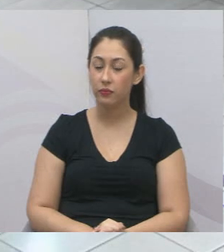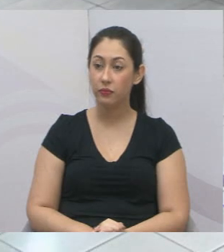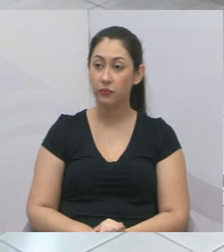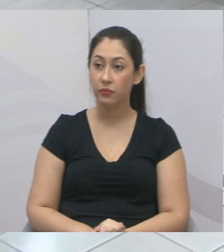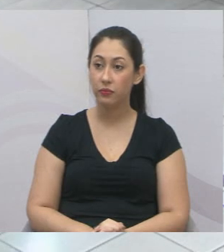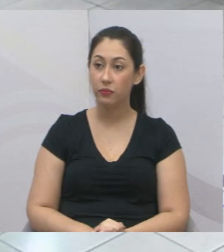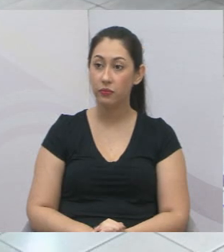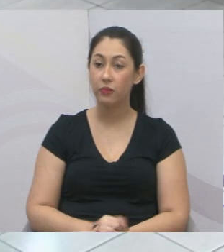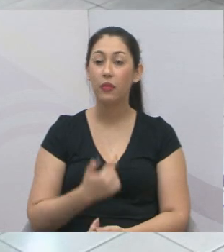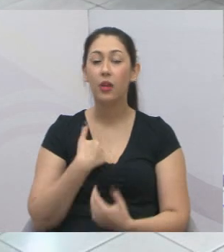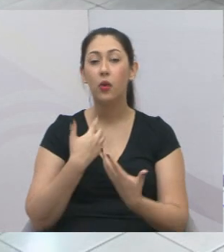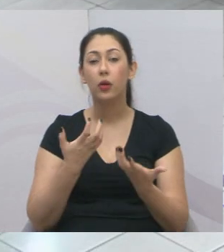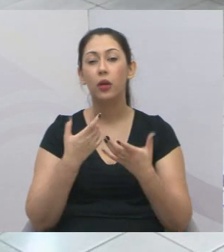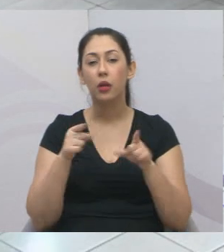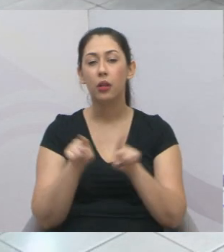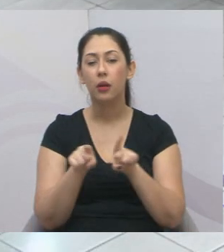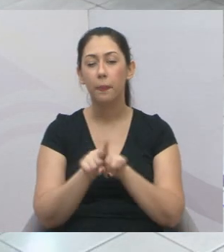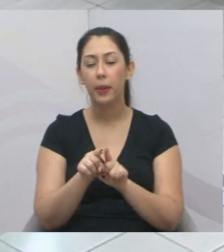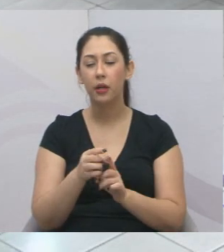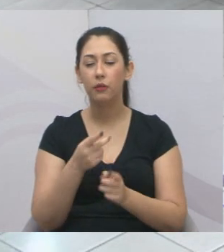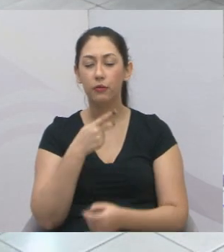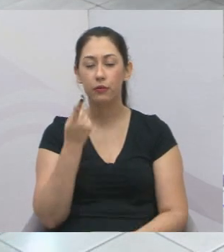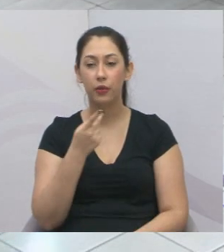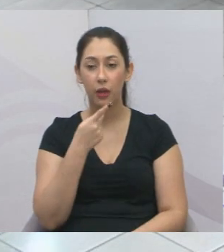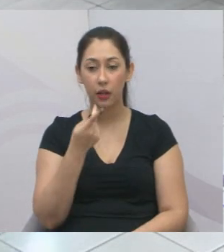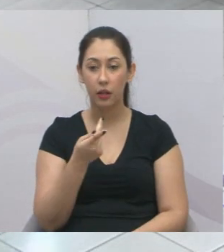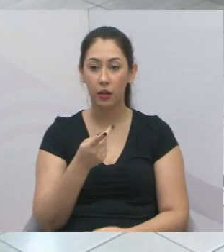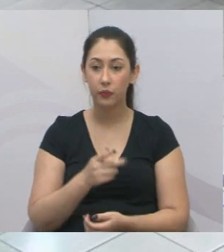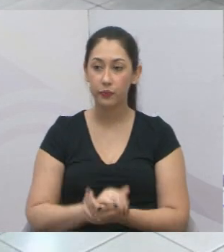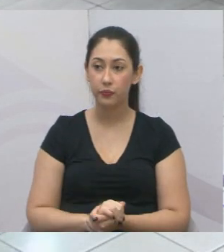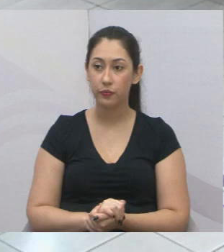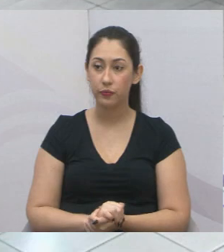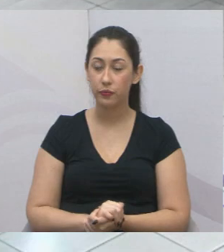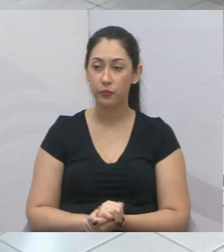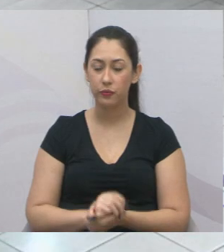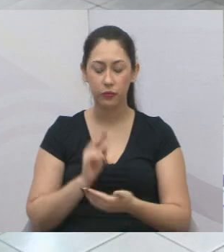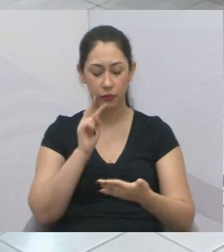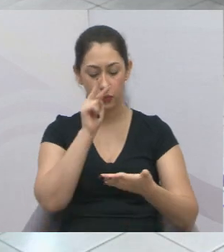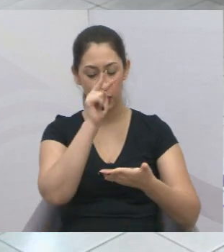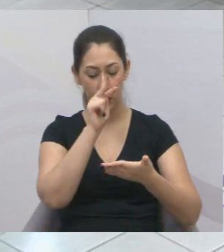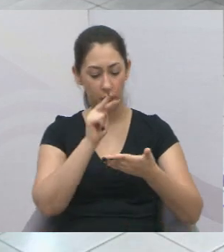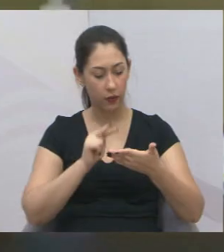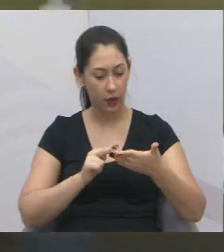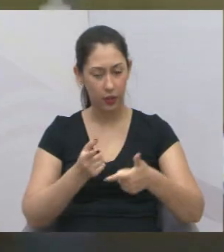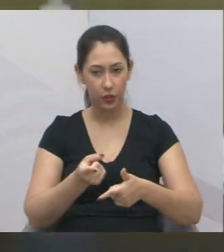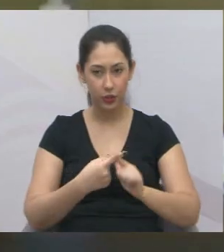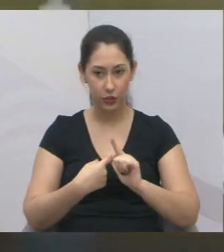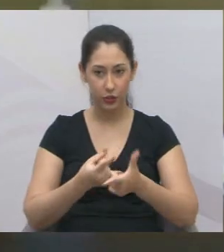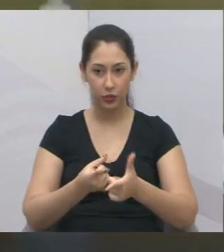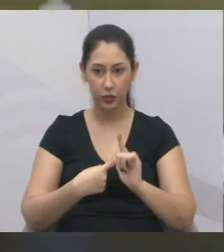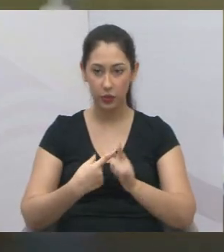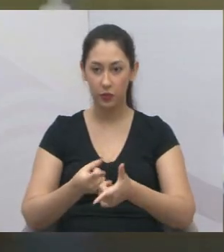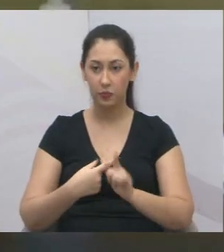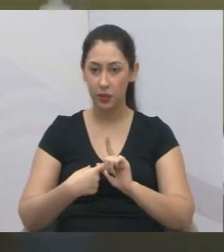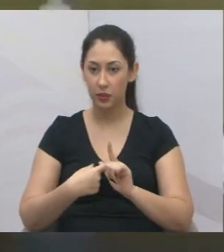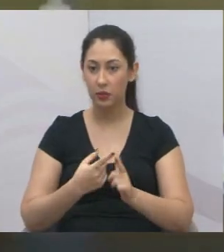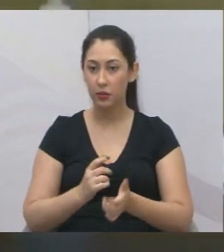Bom, eu também gostaria de fazer um comentário aqui também. Vendo aqui as despesas, né,